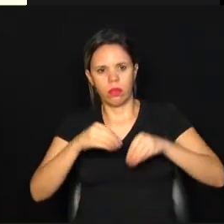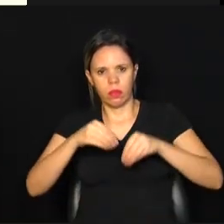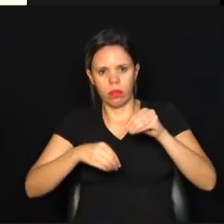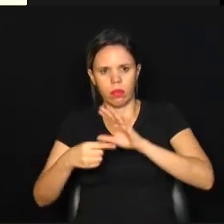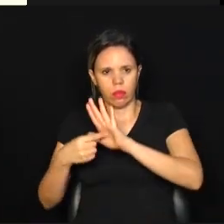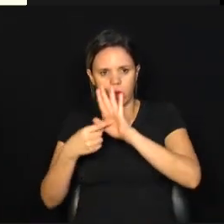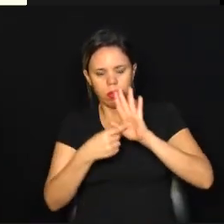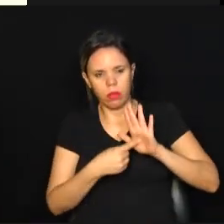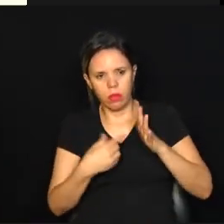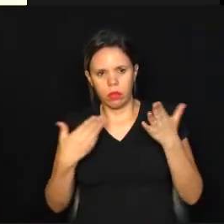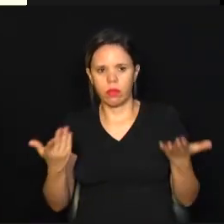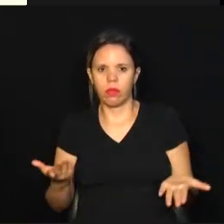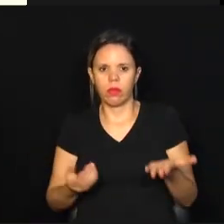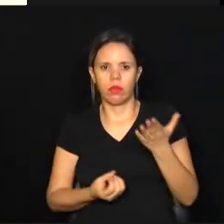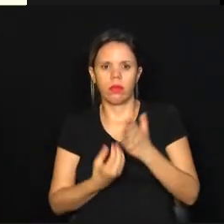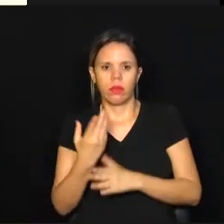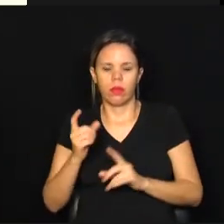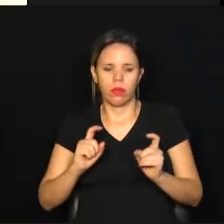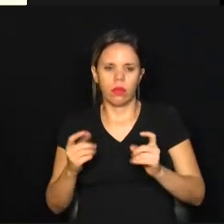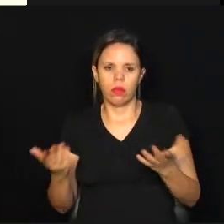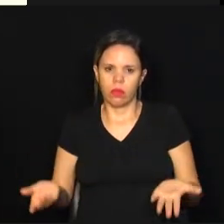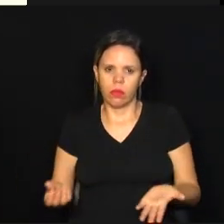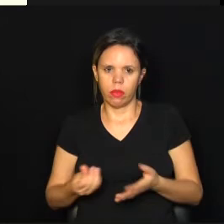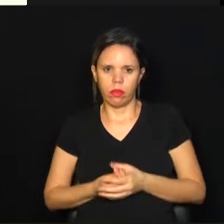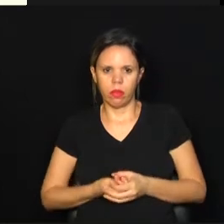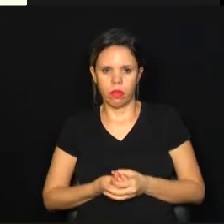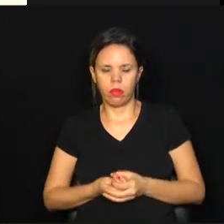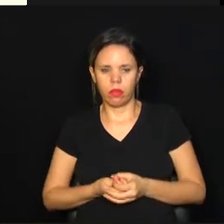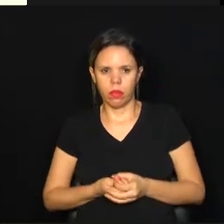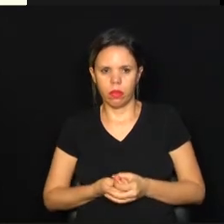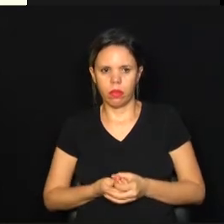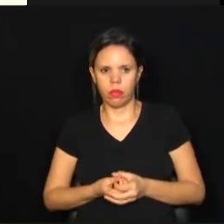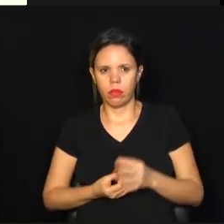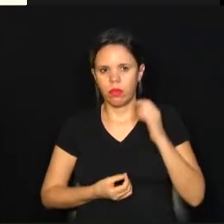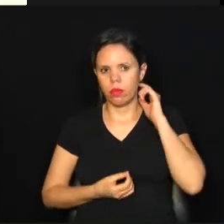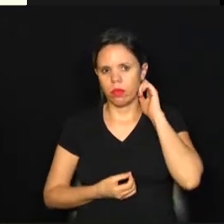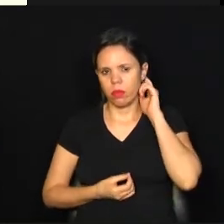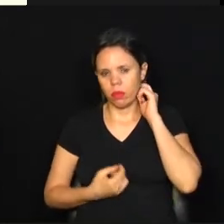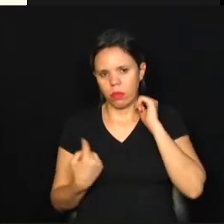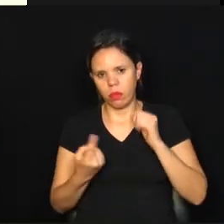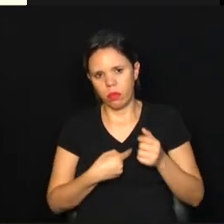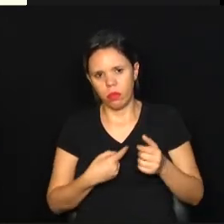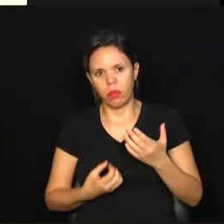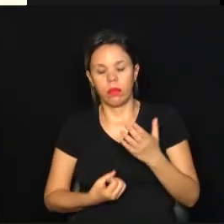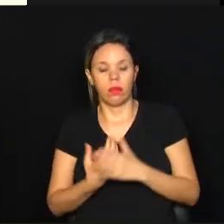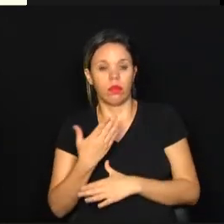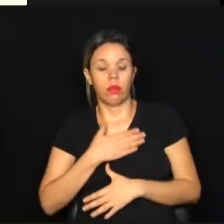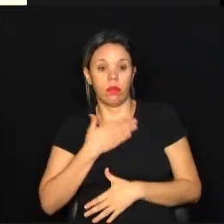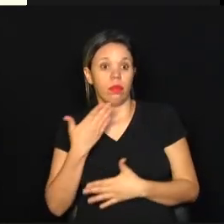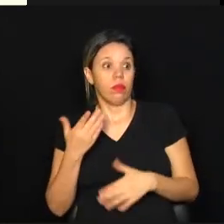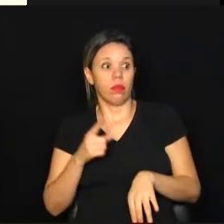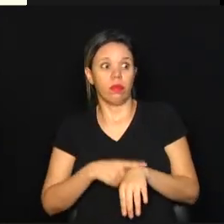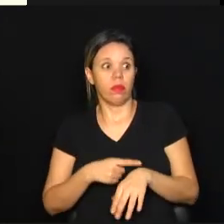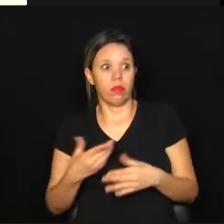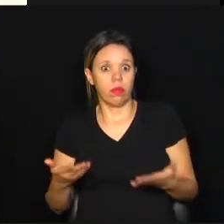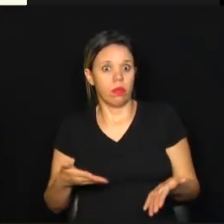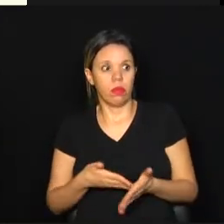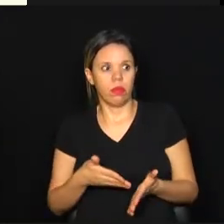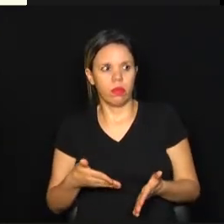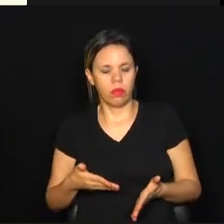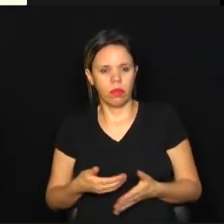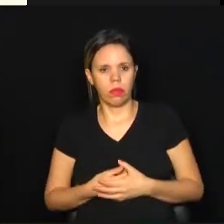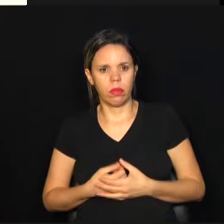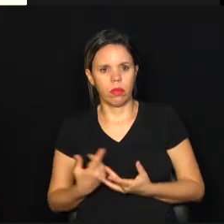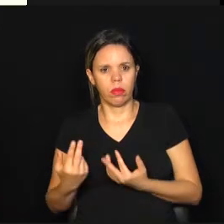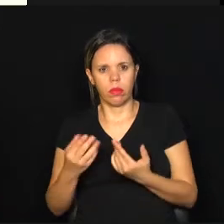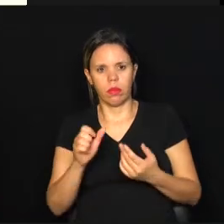apresentações. Realmente, essa reunião de hoje, a gente pegou a gente de surpresa de última hora, né, que era uma pauta, a questão